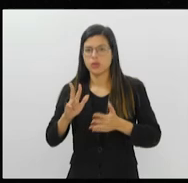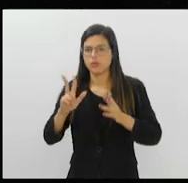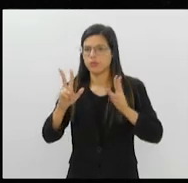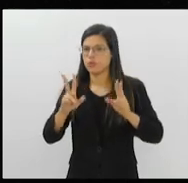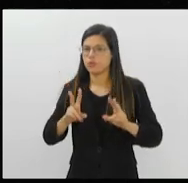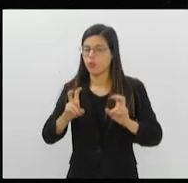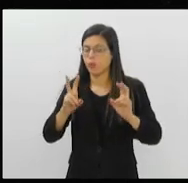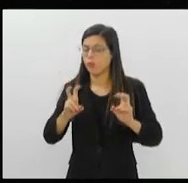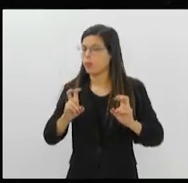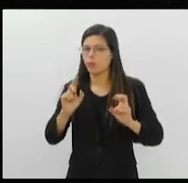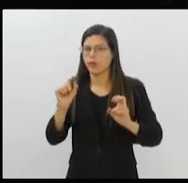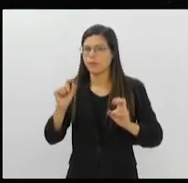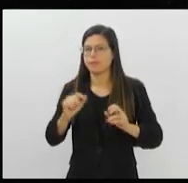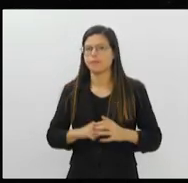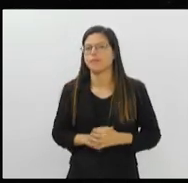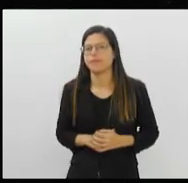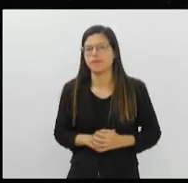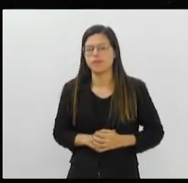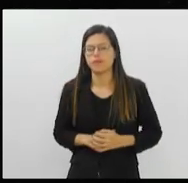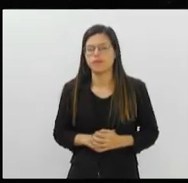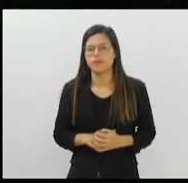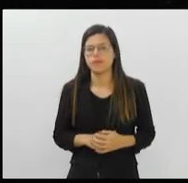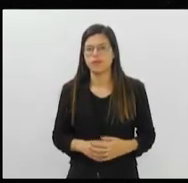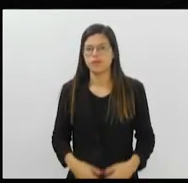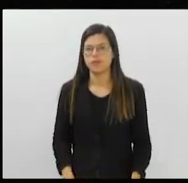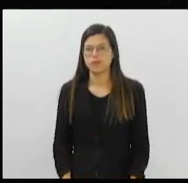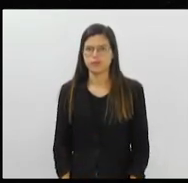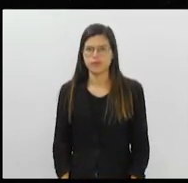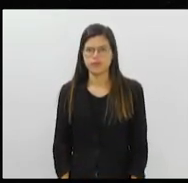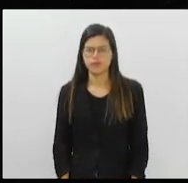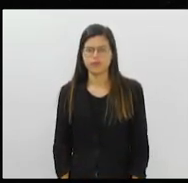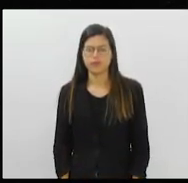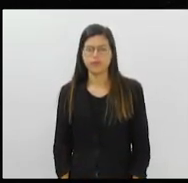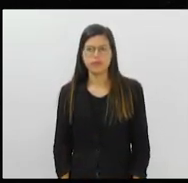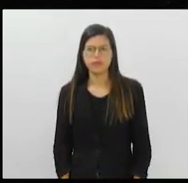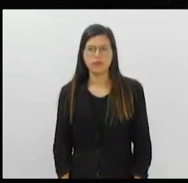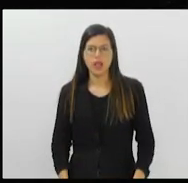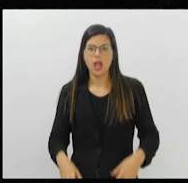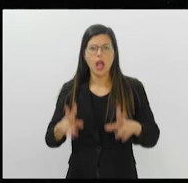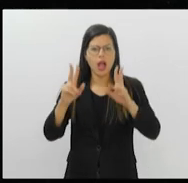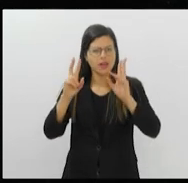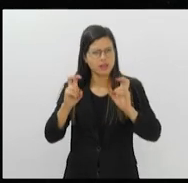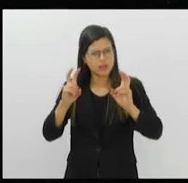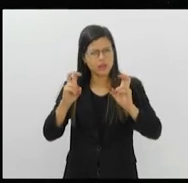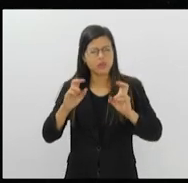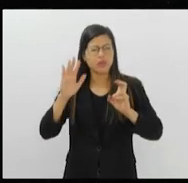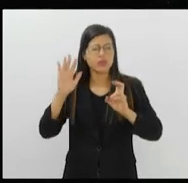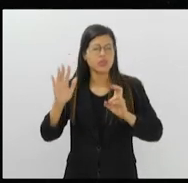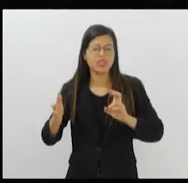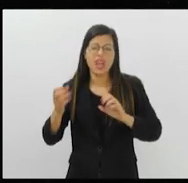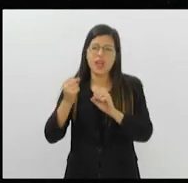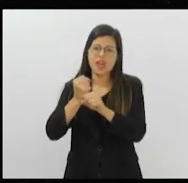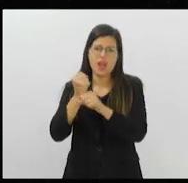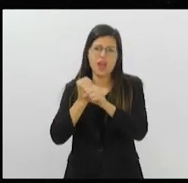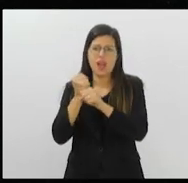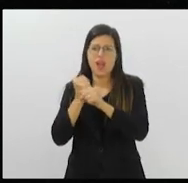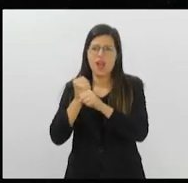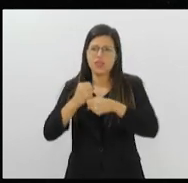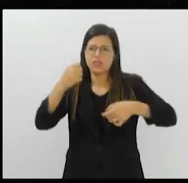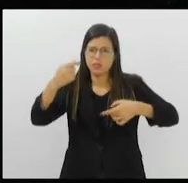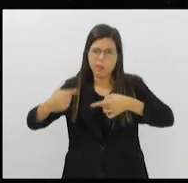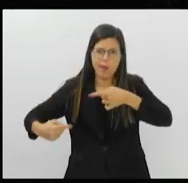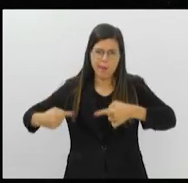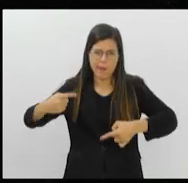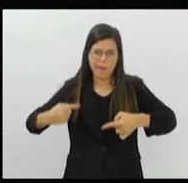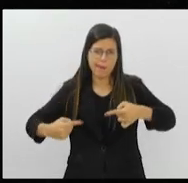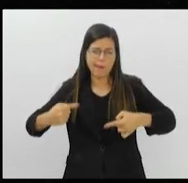um assunto que já nos debruçamos aqui há décadas,